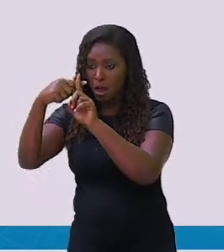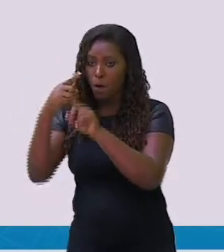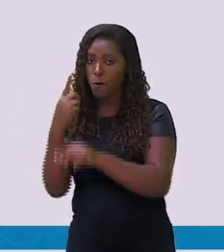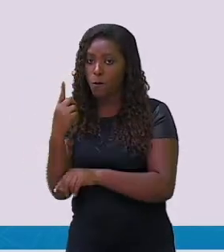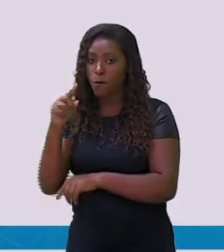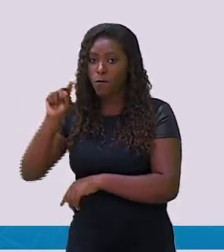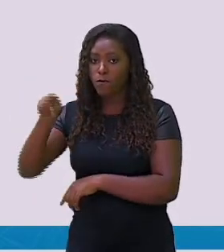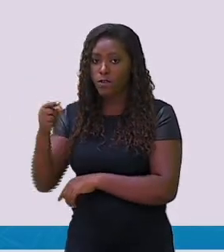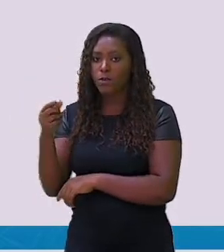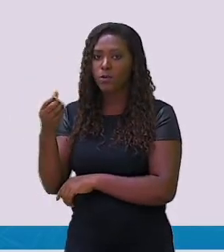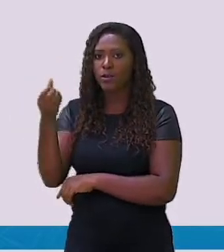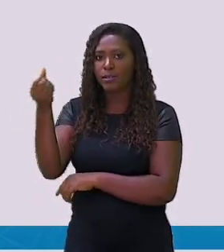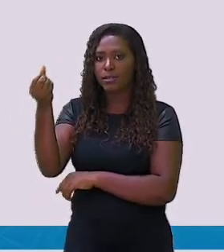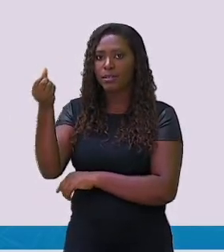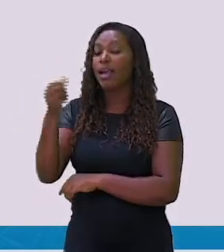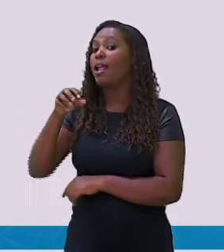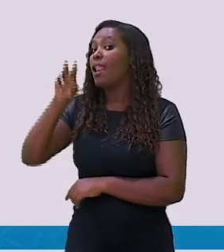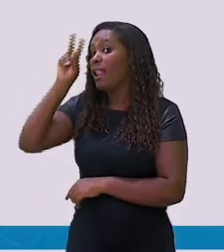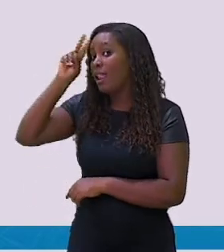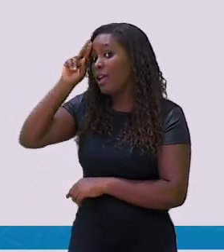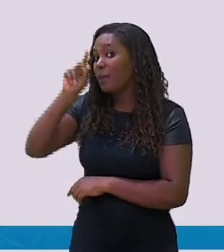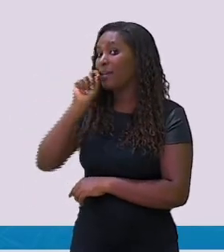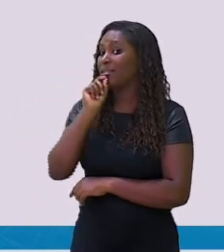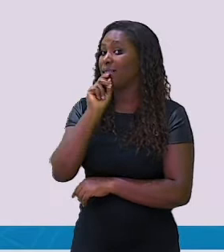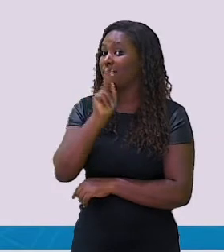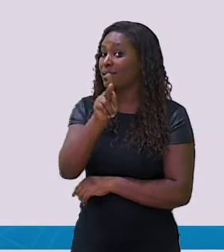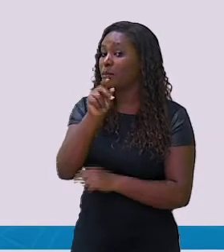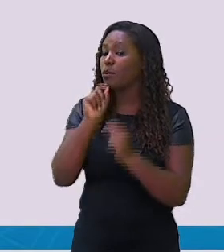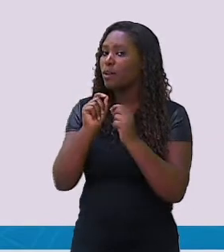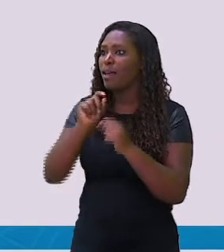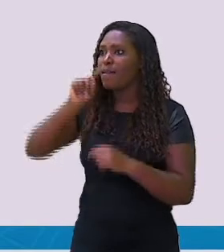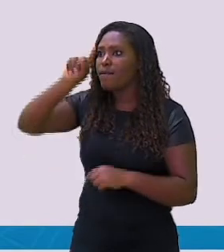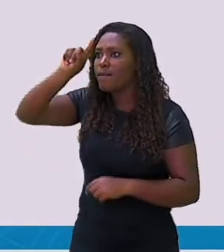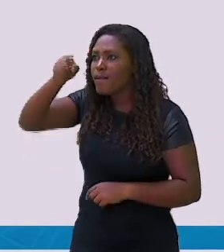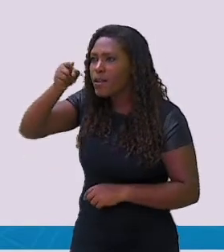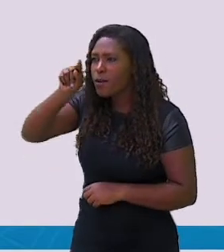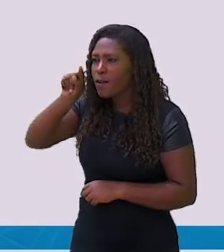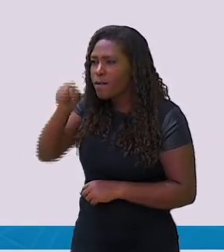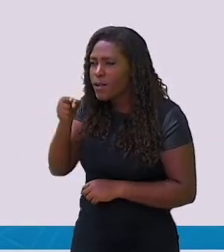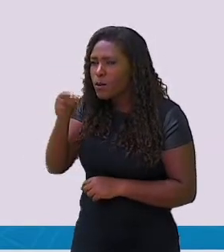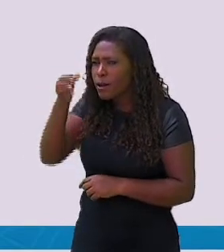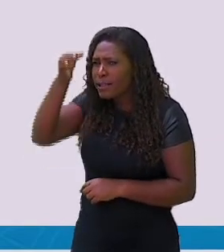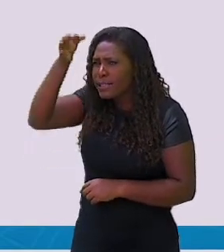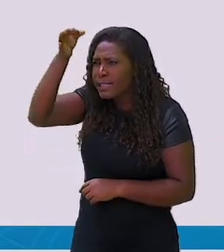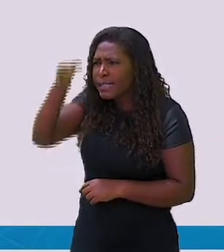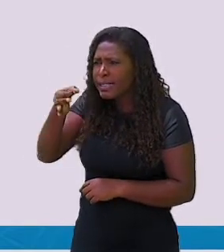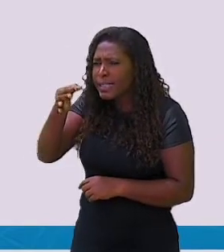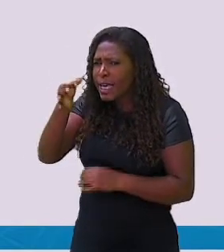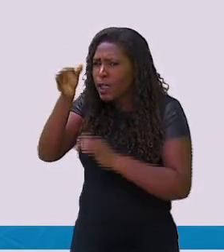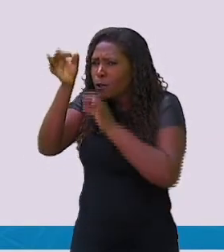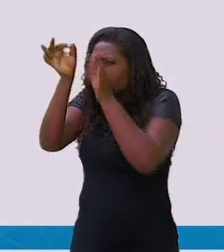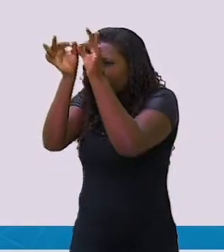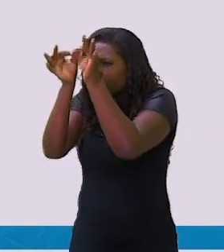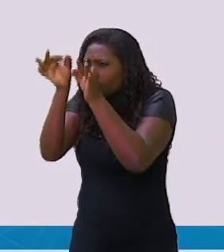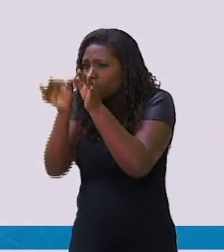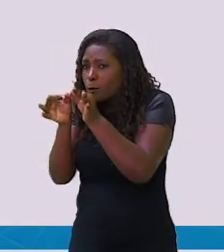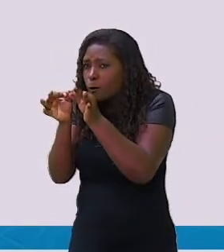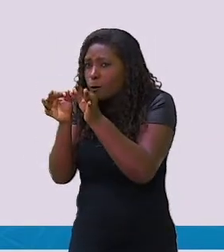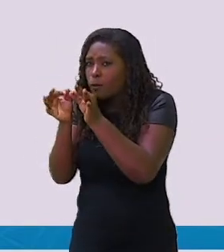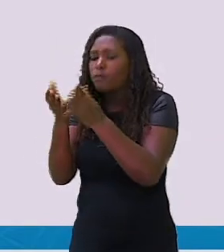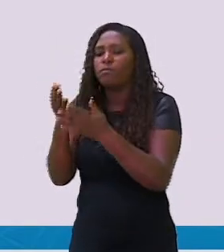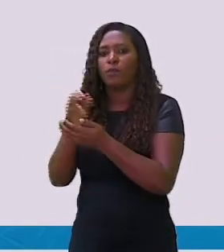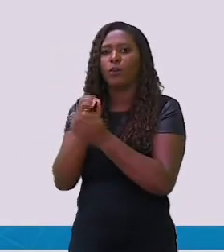que, embaixo de, Essa ordem aqui é muito importante tá então sete mais